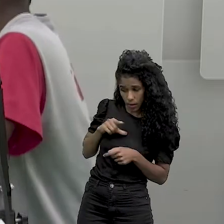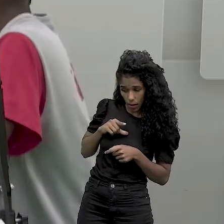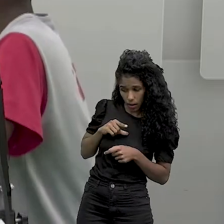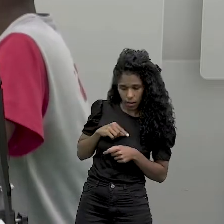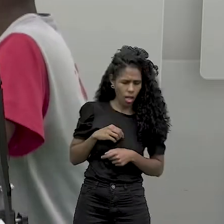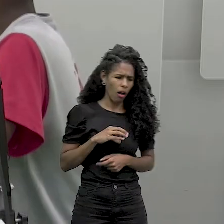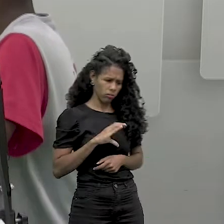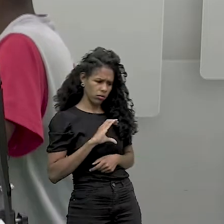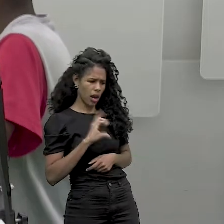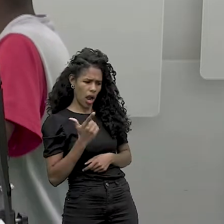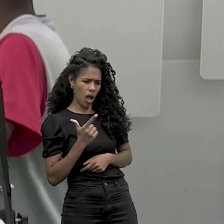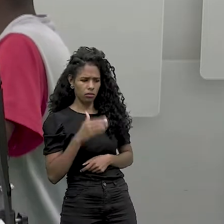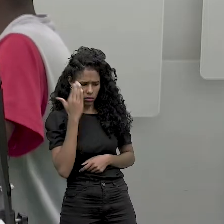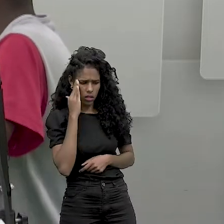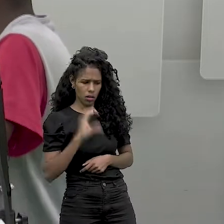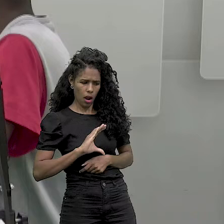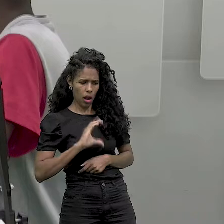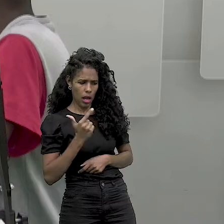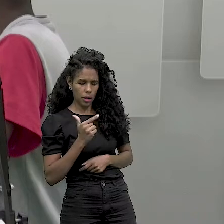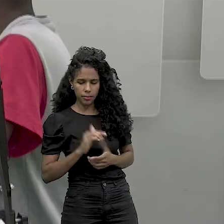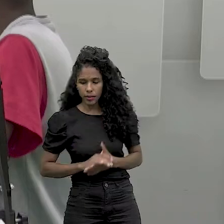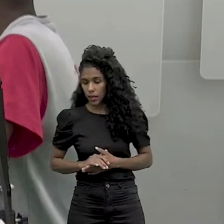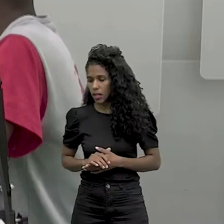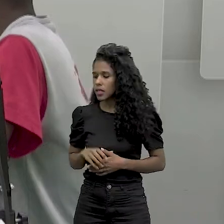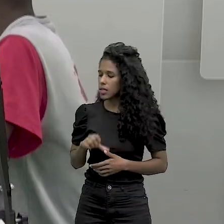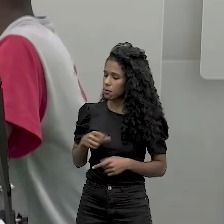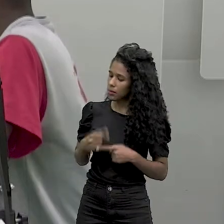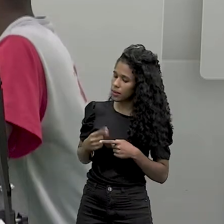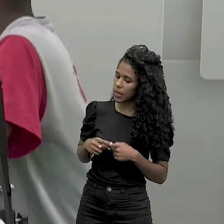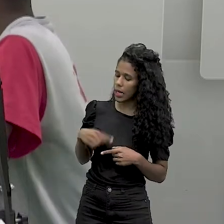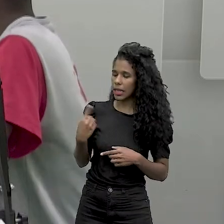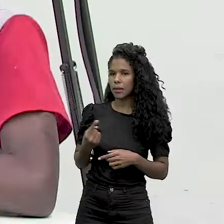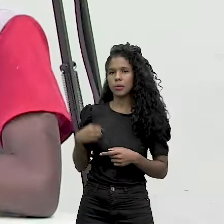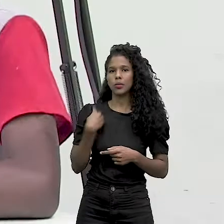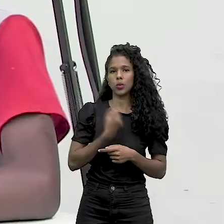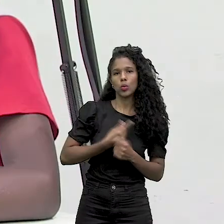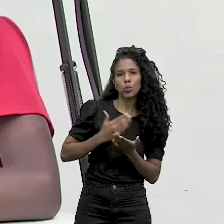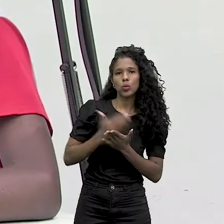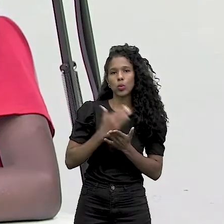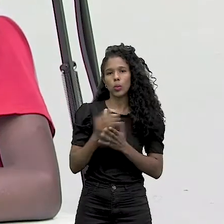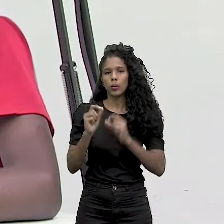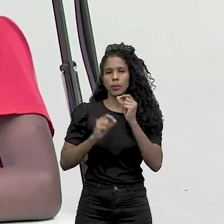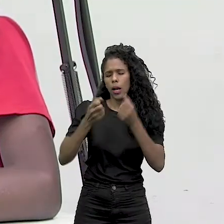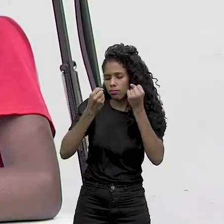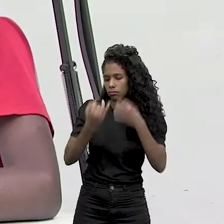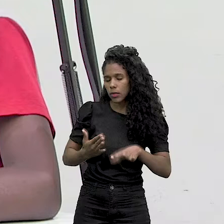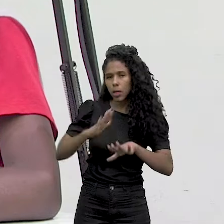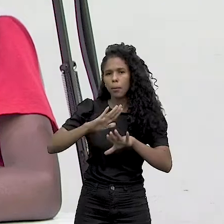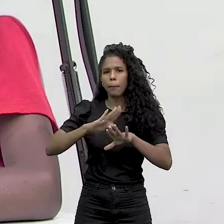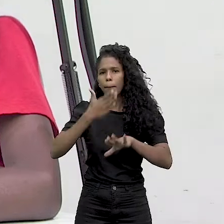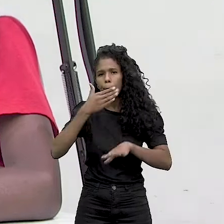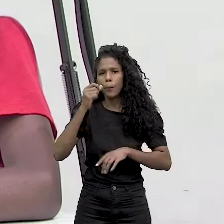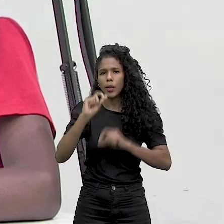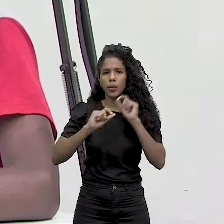gente vai continuar Eu acho aqui. que na hora que começar a entrar assim nos produtos... da época do